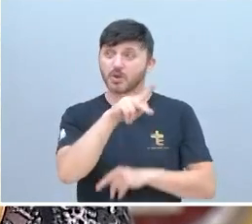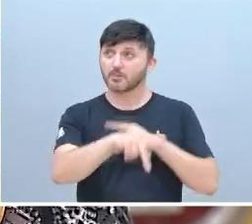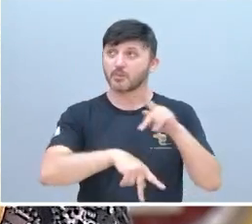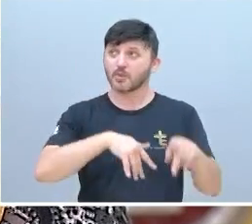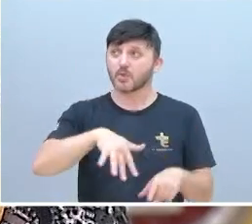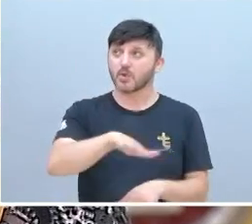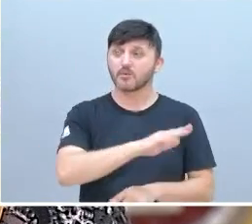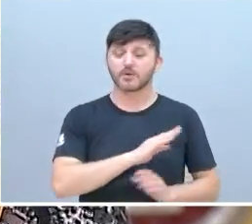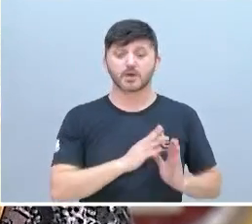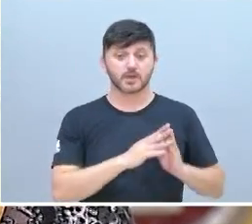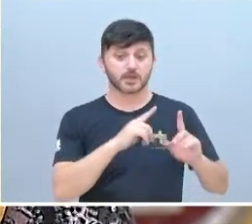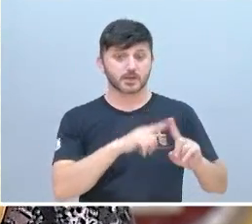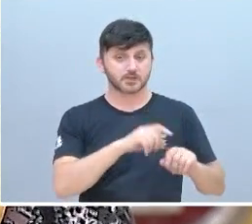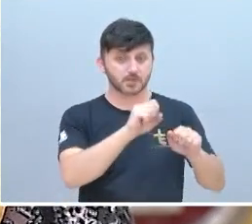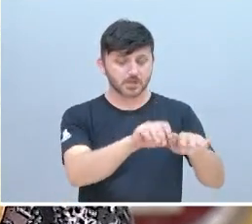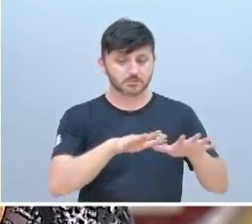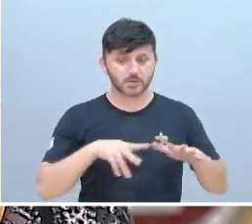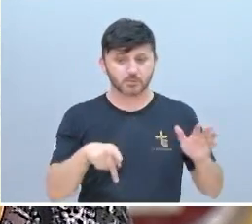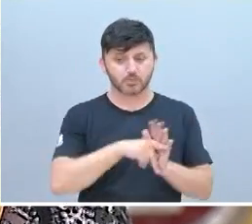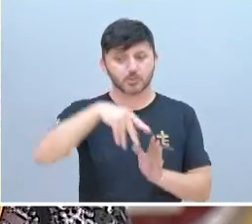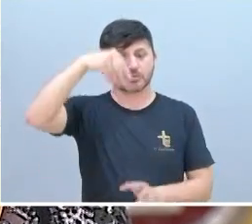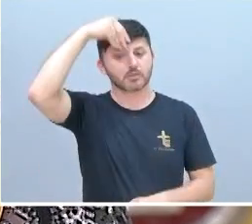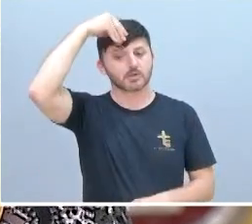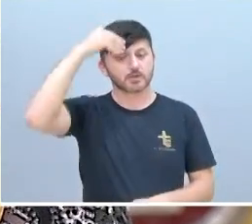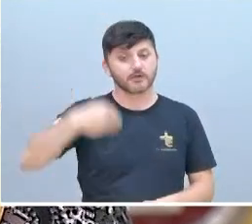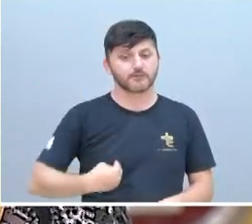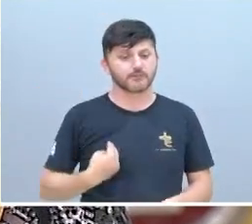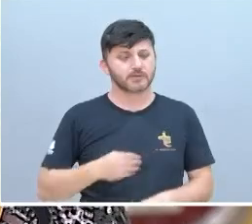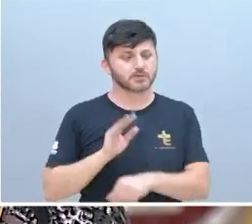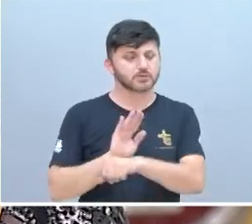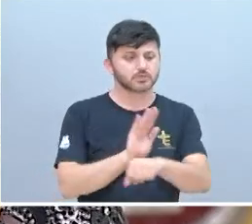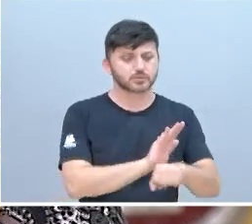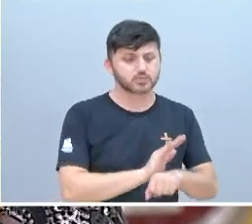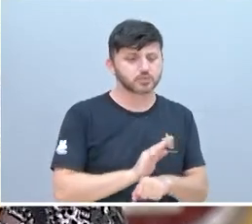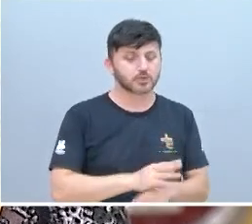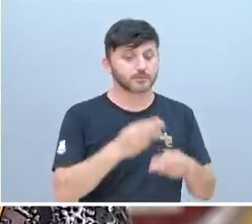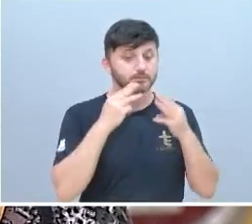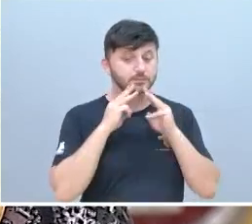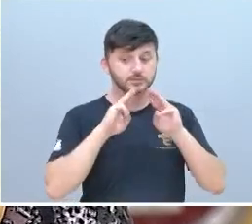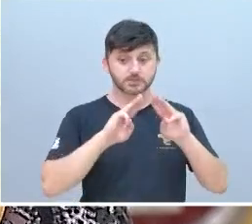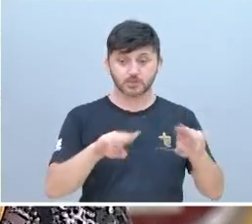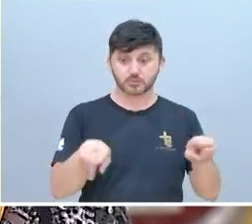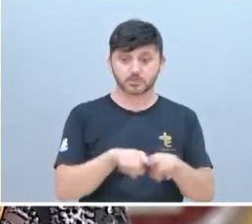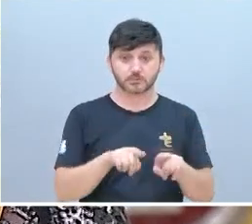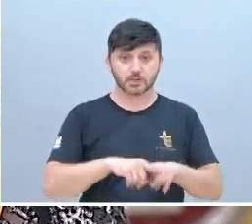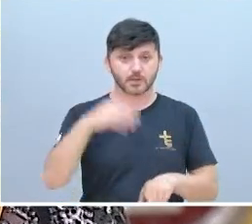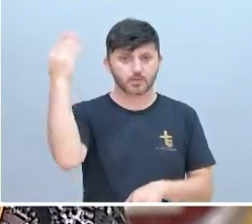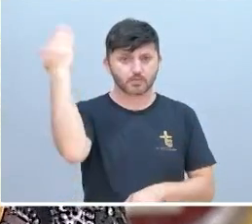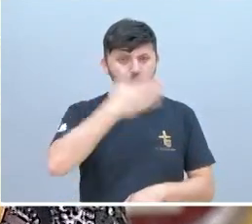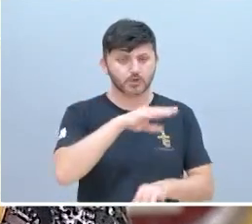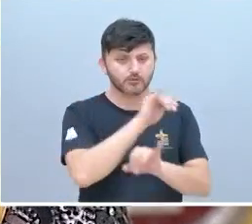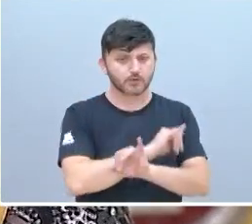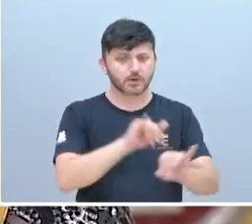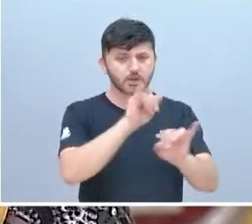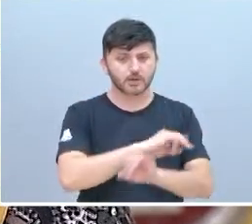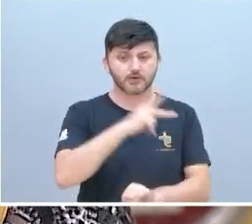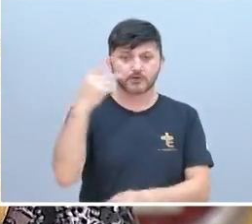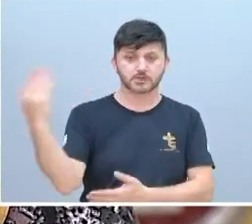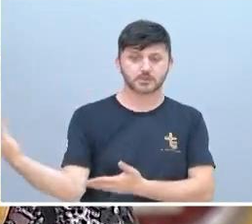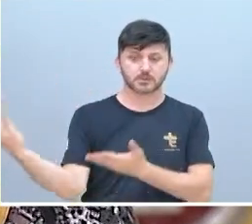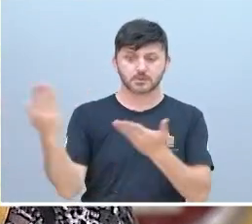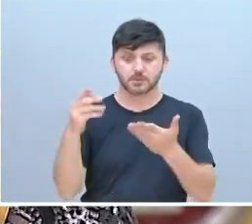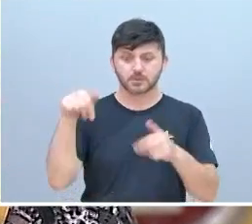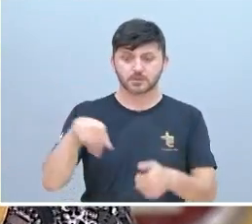dos Batizados, para que viva com solicitude sua missão de testemunhar vossa